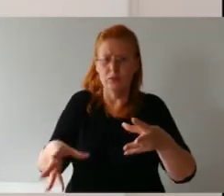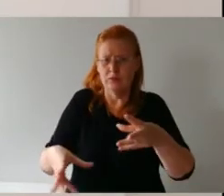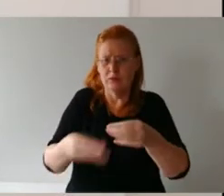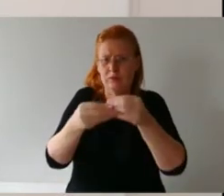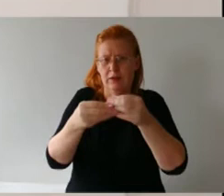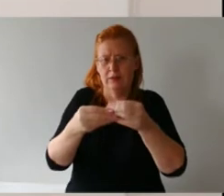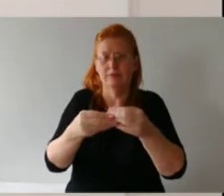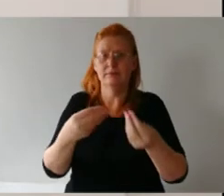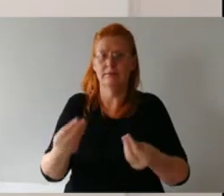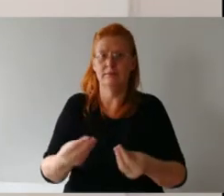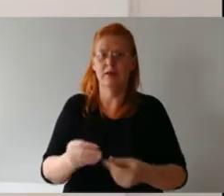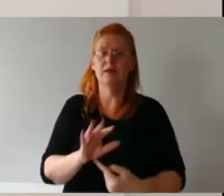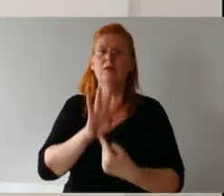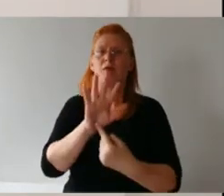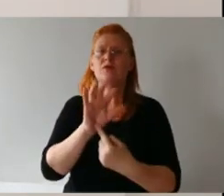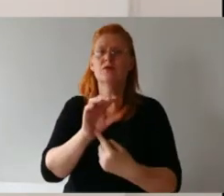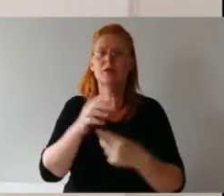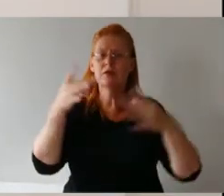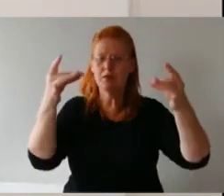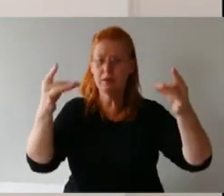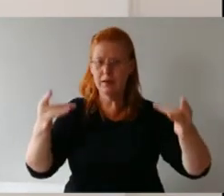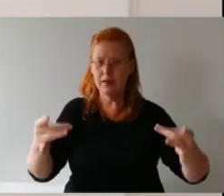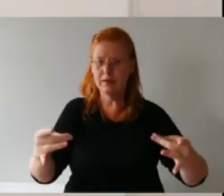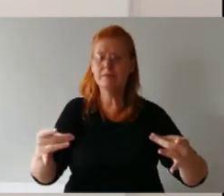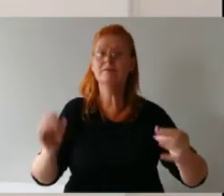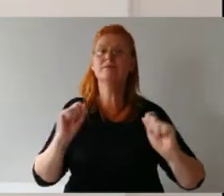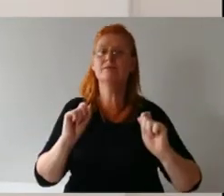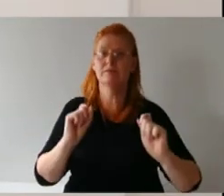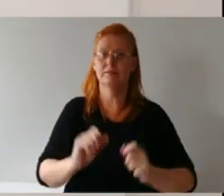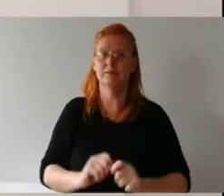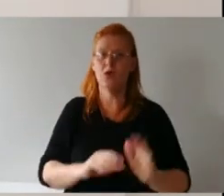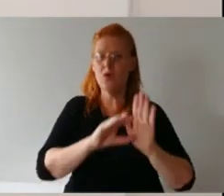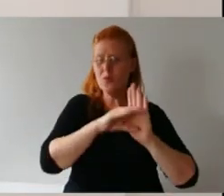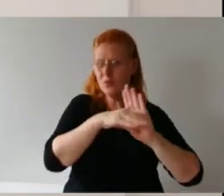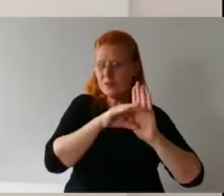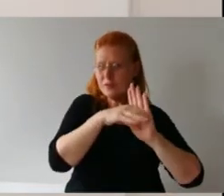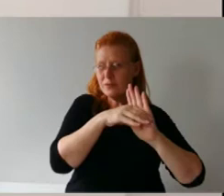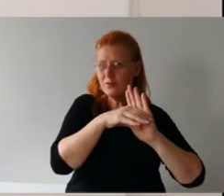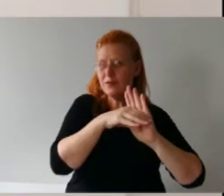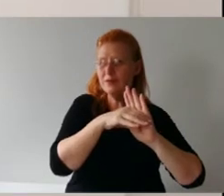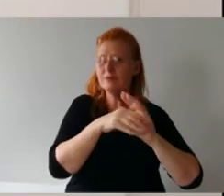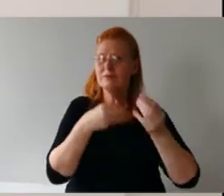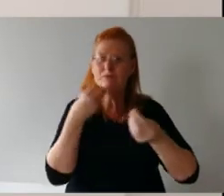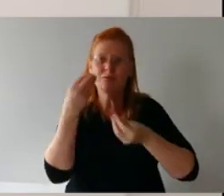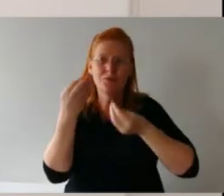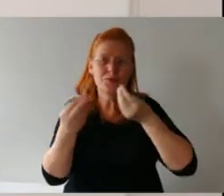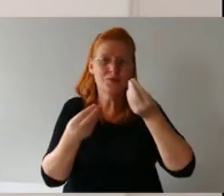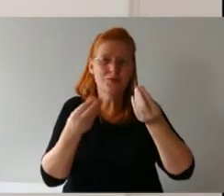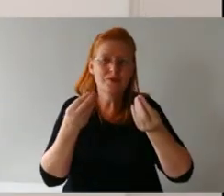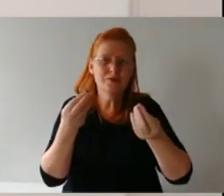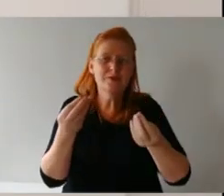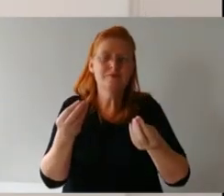mais simplificada, podemos dizer que eles tentam explicar que conceituar